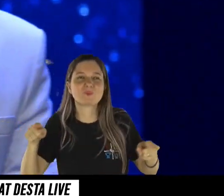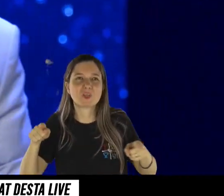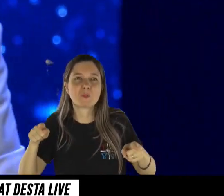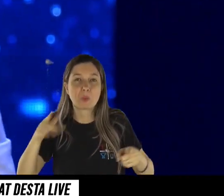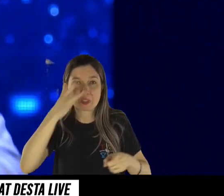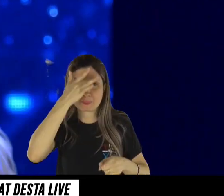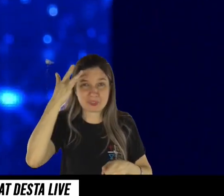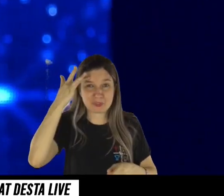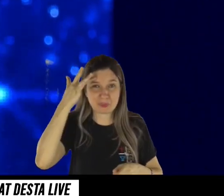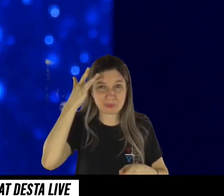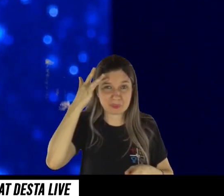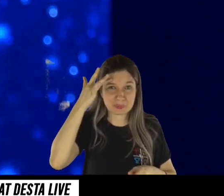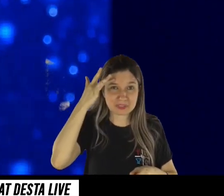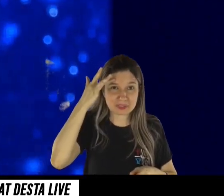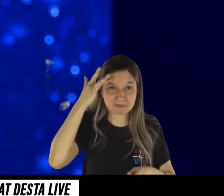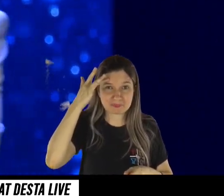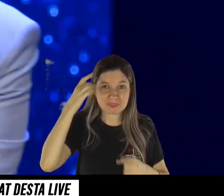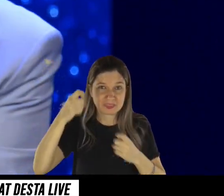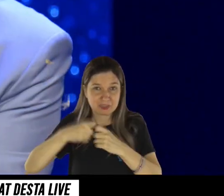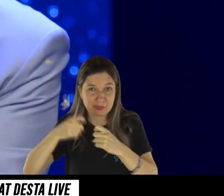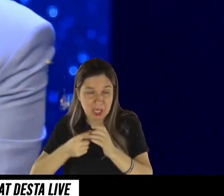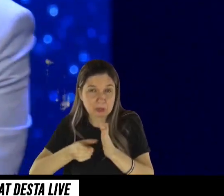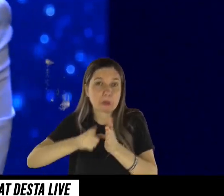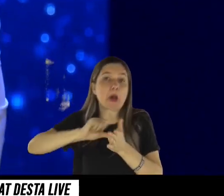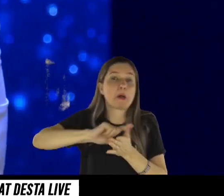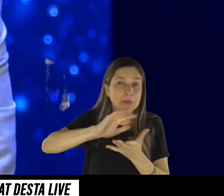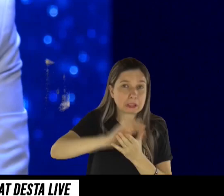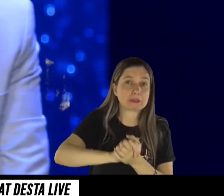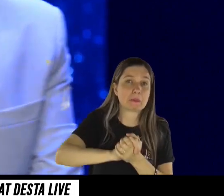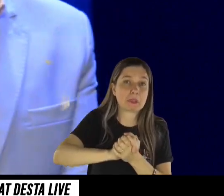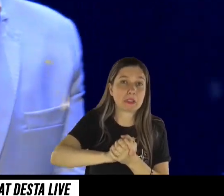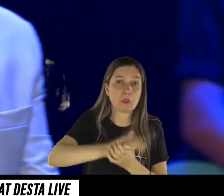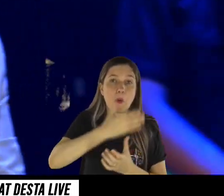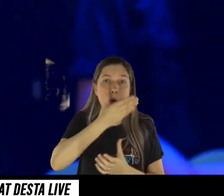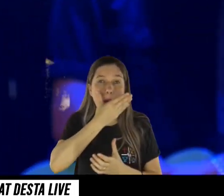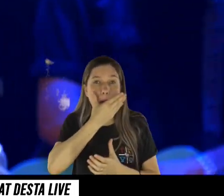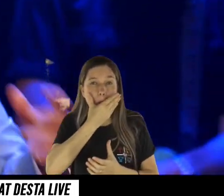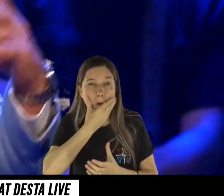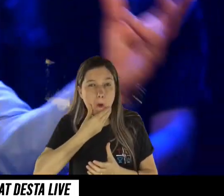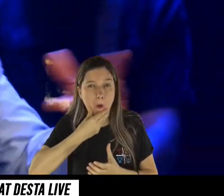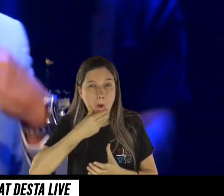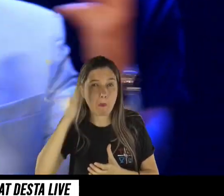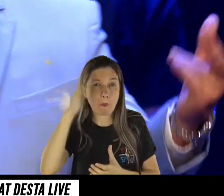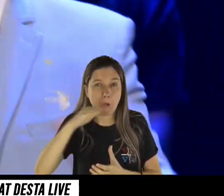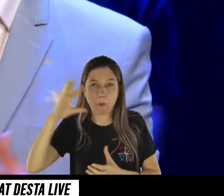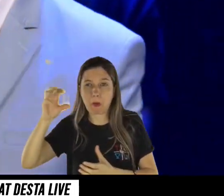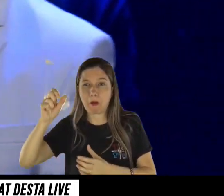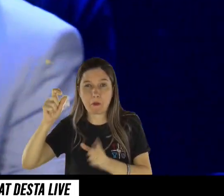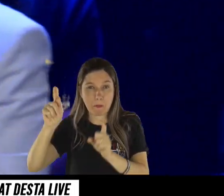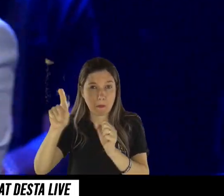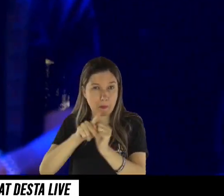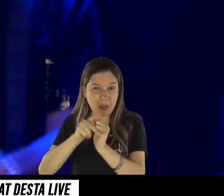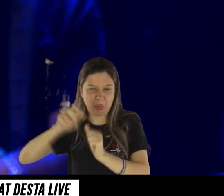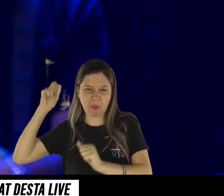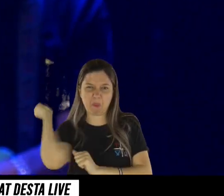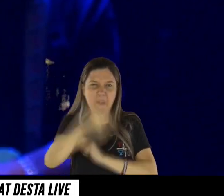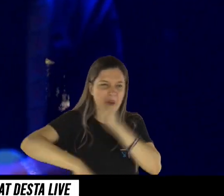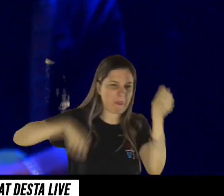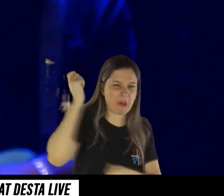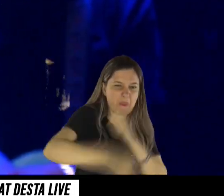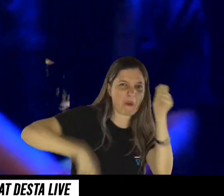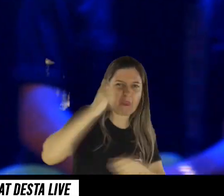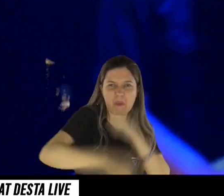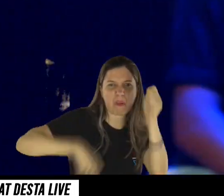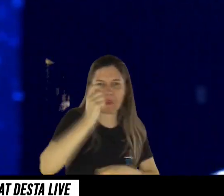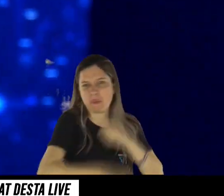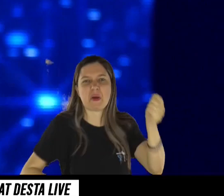lei. Risco, risco total. E a conversa? E os assuntos em Nazaré?